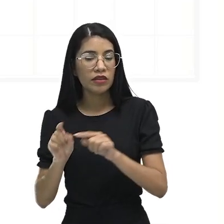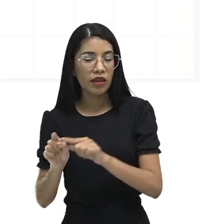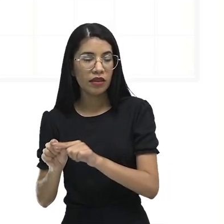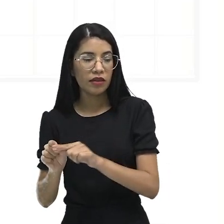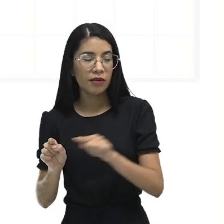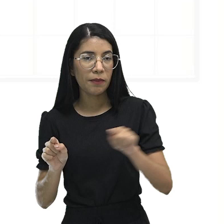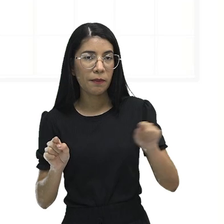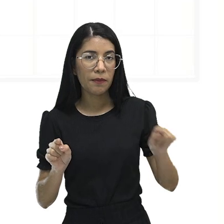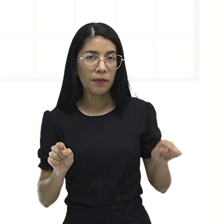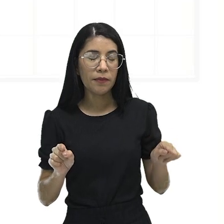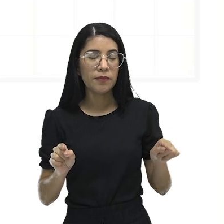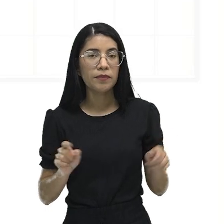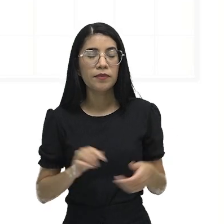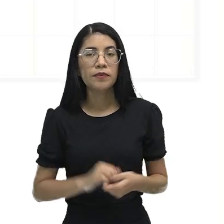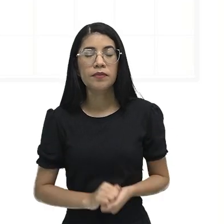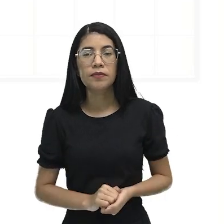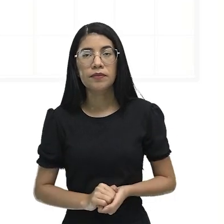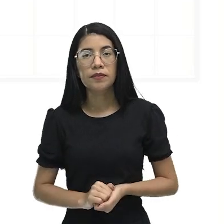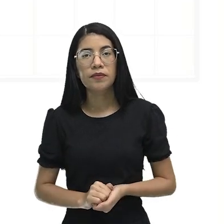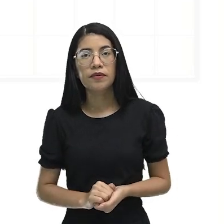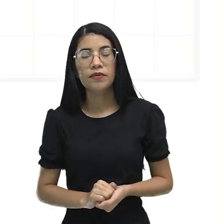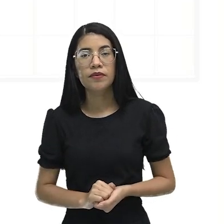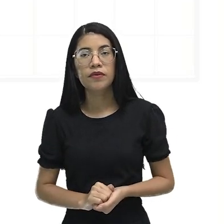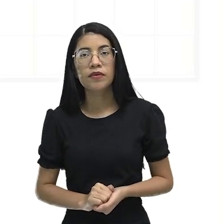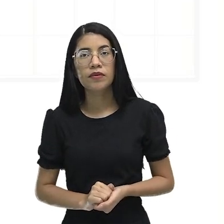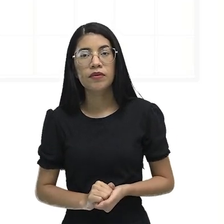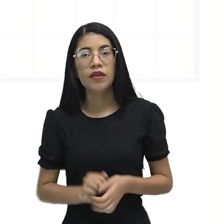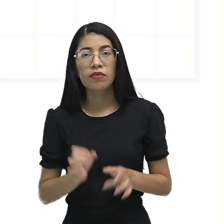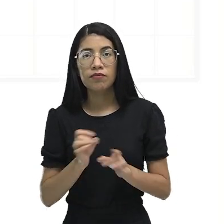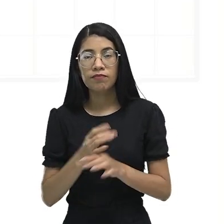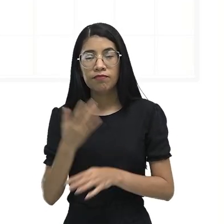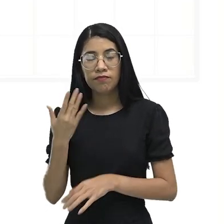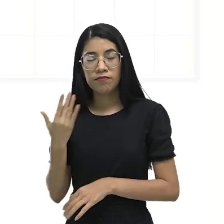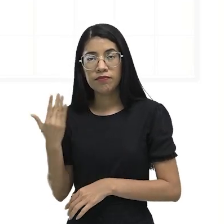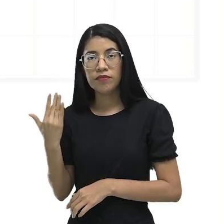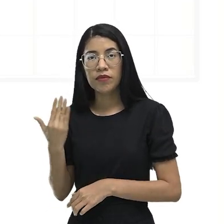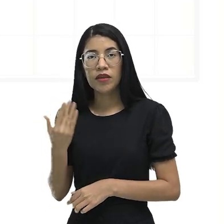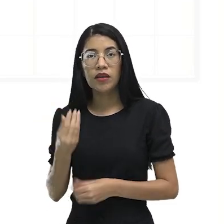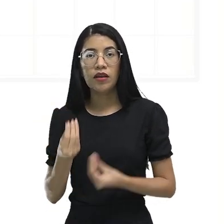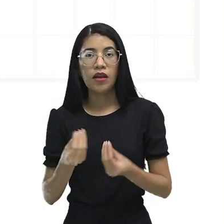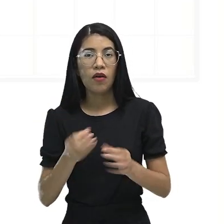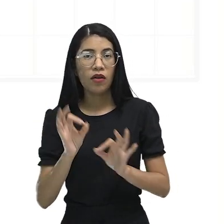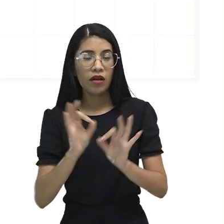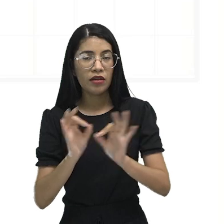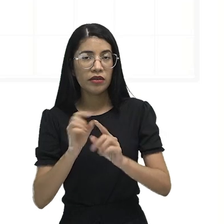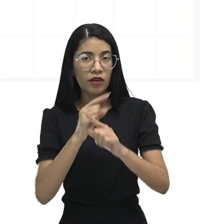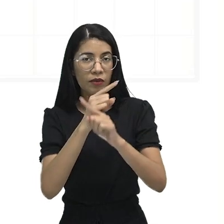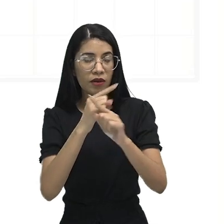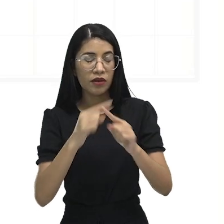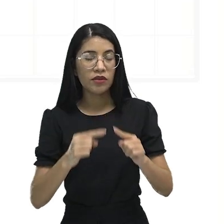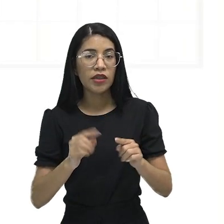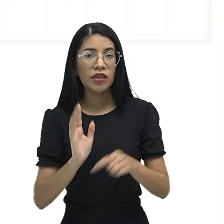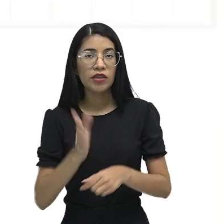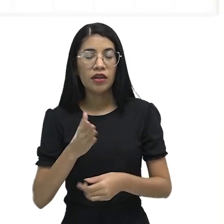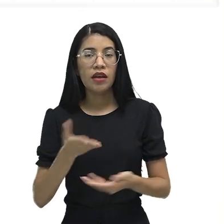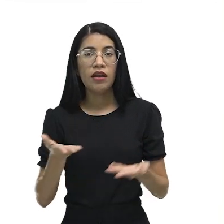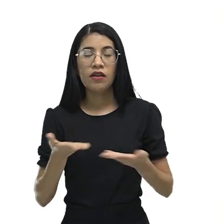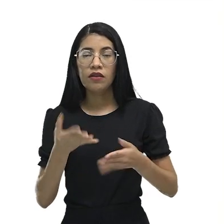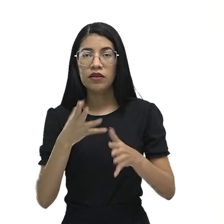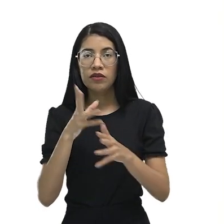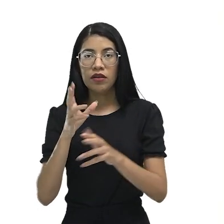Ok? Então, pessoal, aí está a nossa regra de 3. Vamos